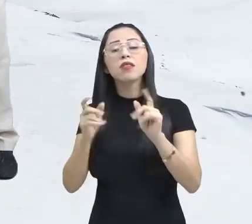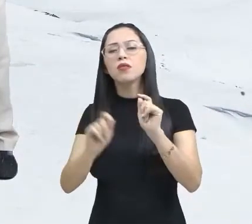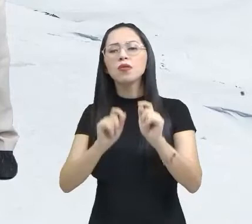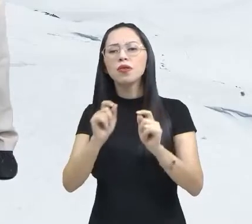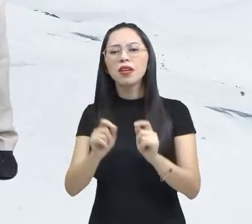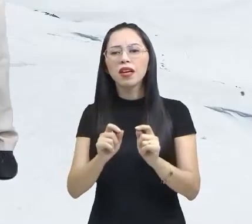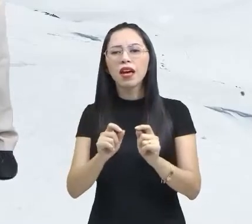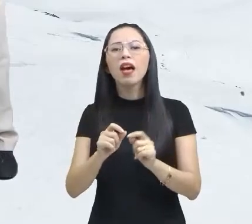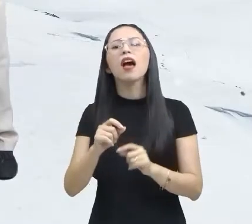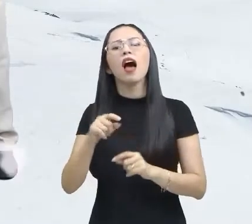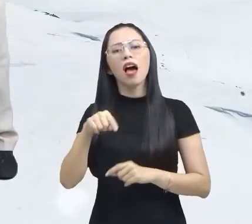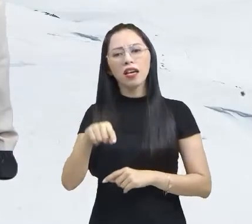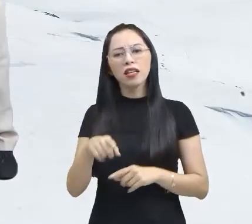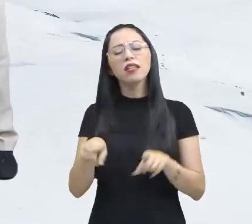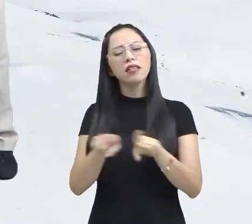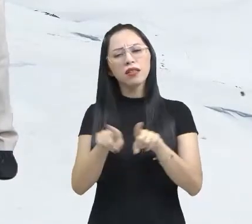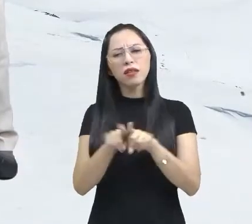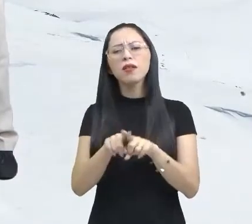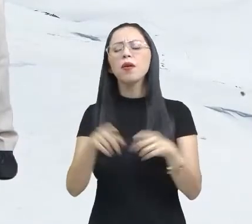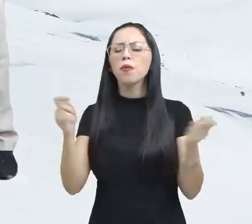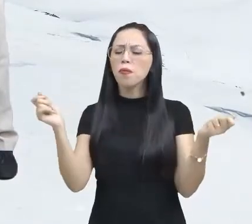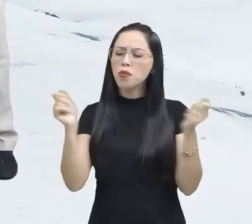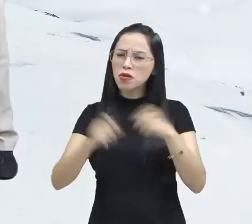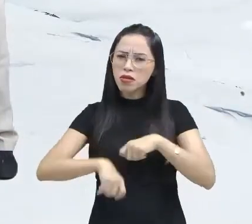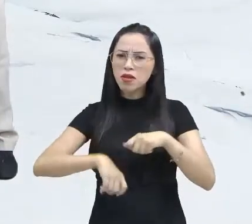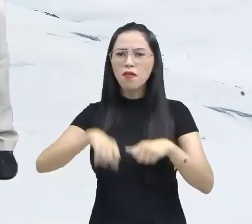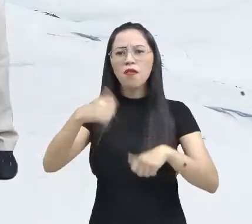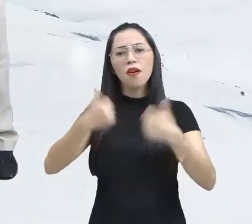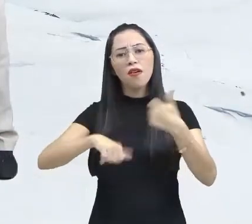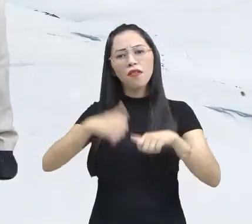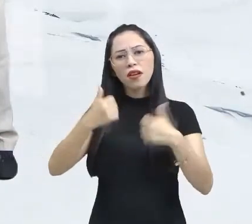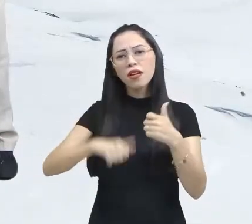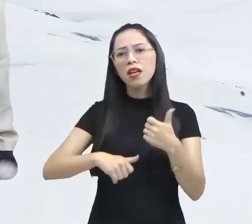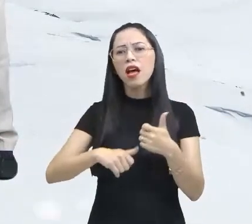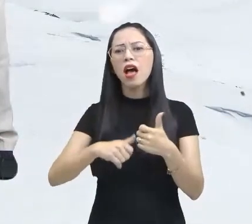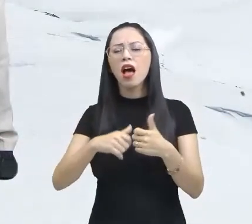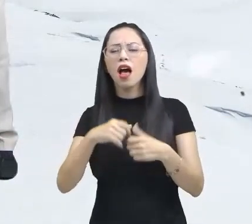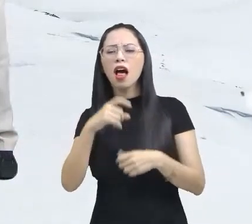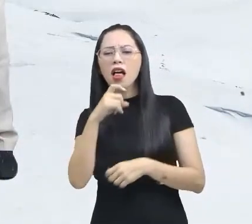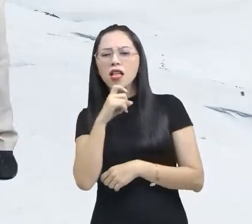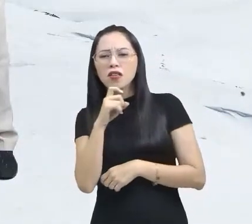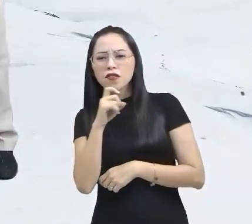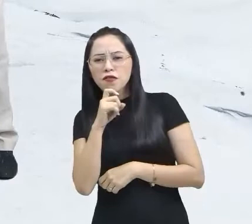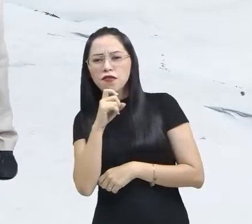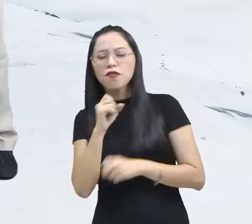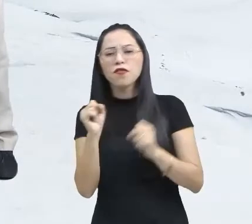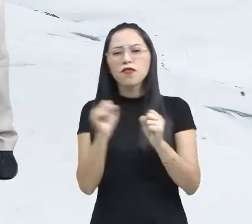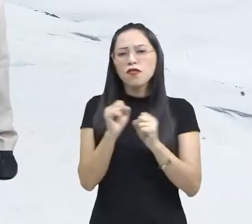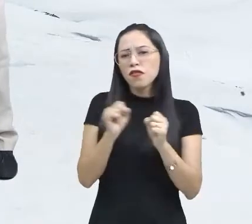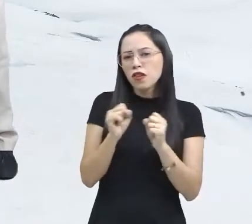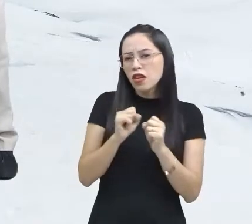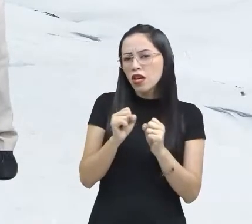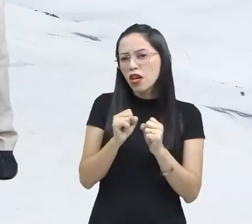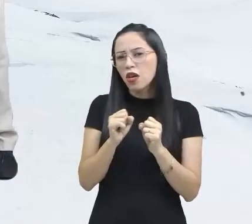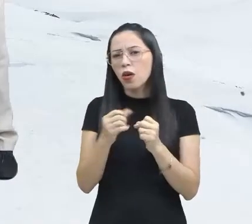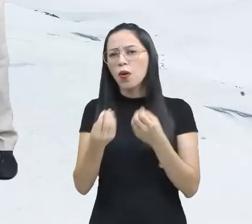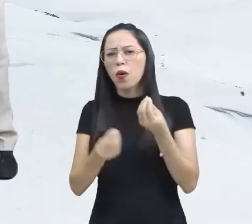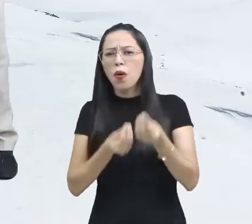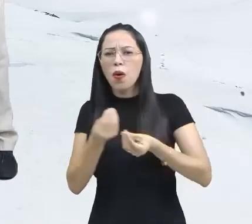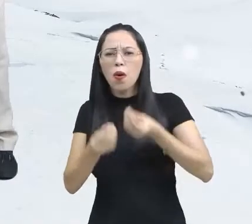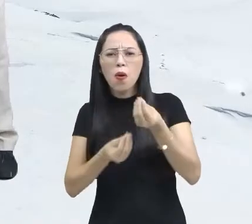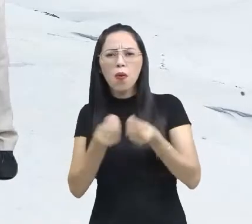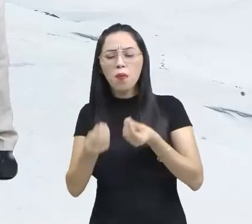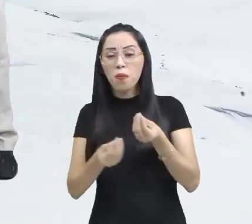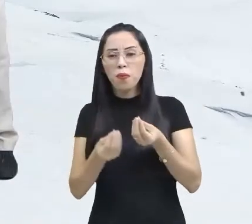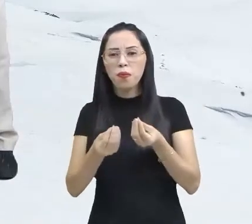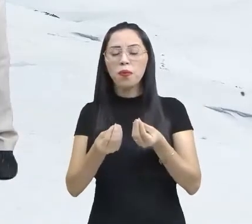Variações baixas. Como assim, professor? Variações, né, baixas de temperatura, temperaturas baixas, eu ouço falar, mas não entendo bem. É quando